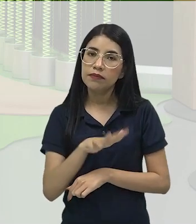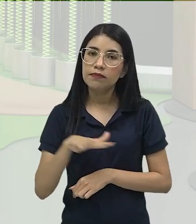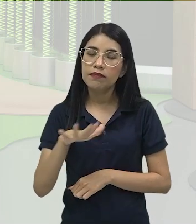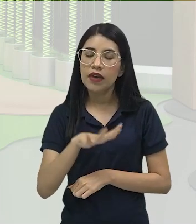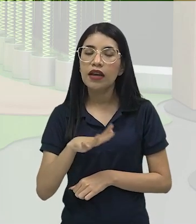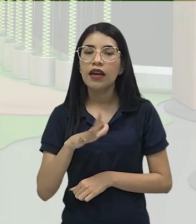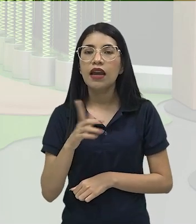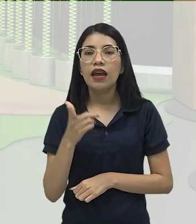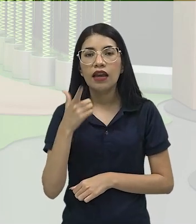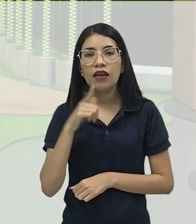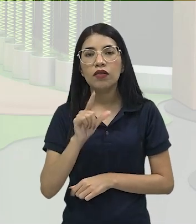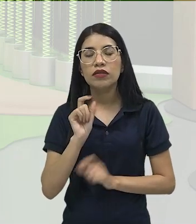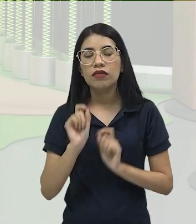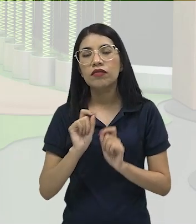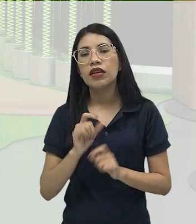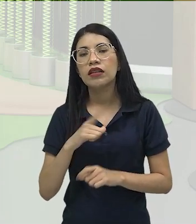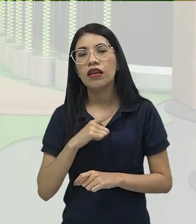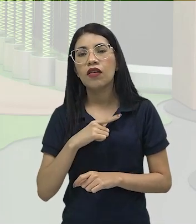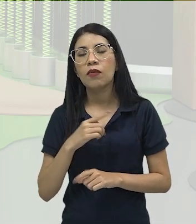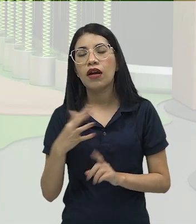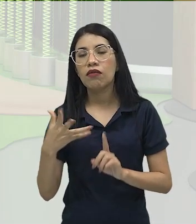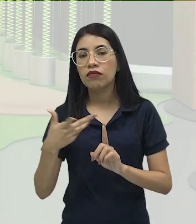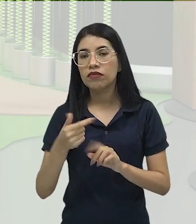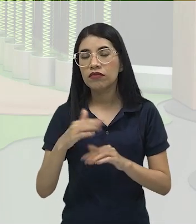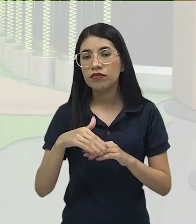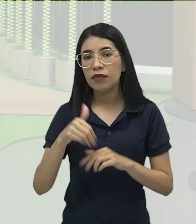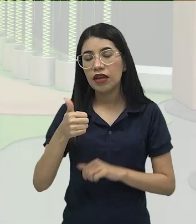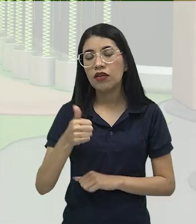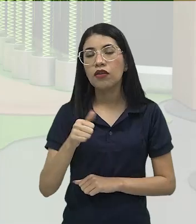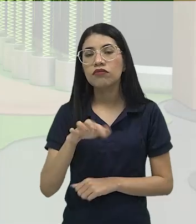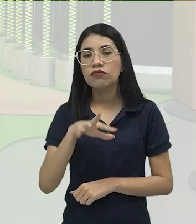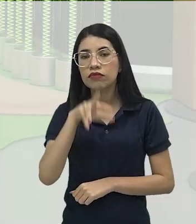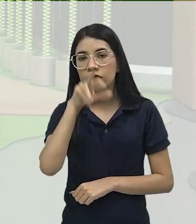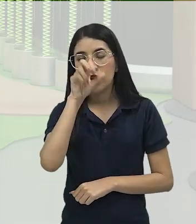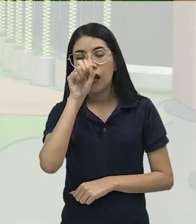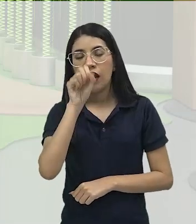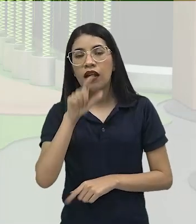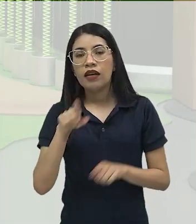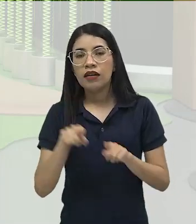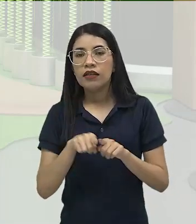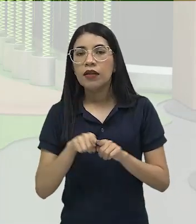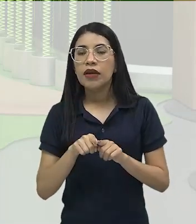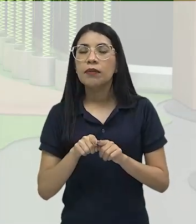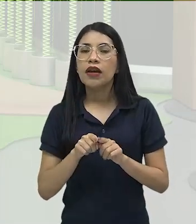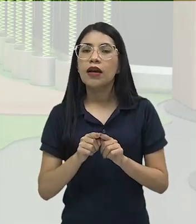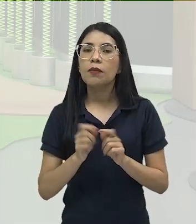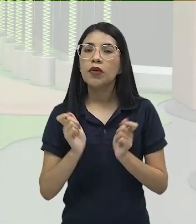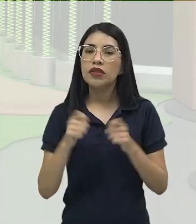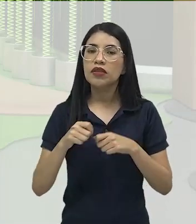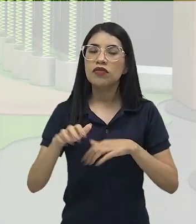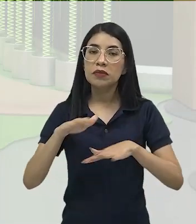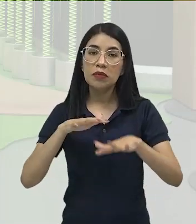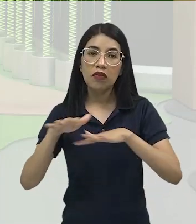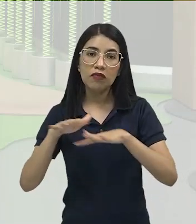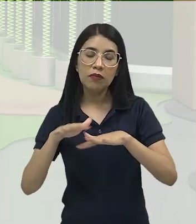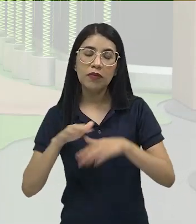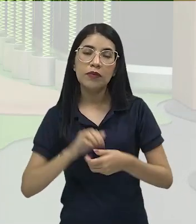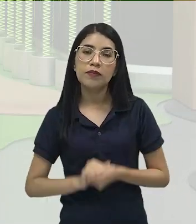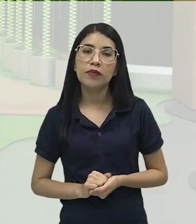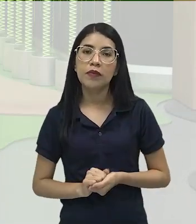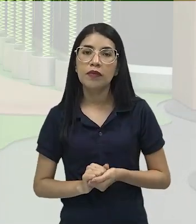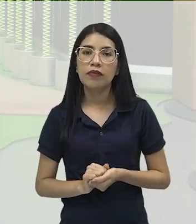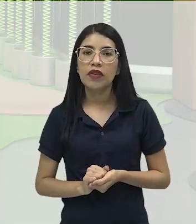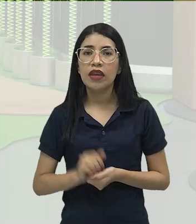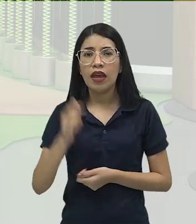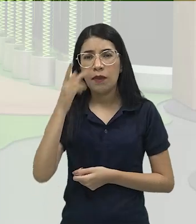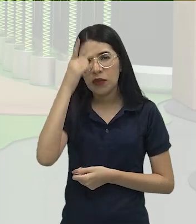te garantem uma qualidade melhor do ar, né? E para que você se movimente. Ninguém quer ficar andando